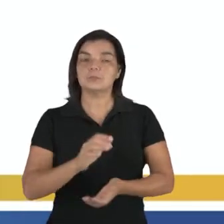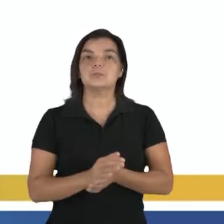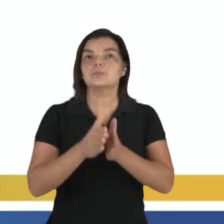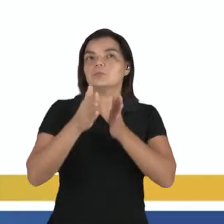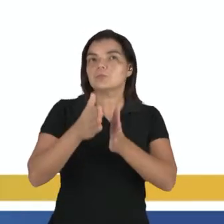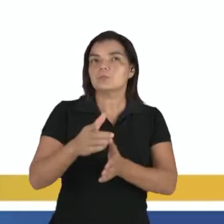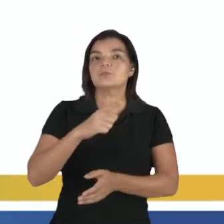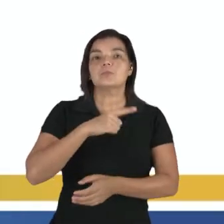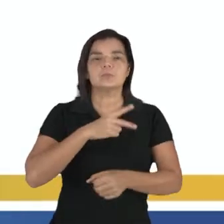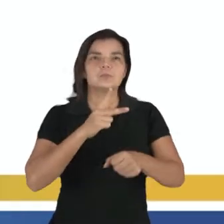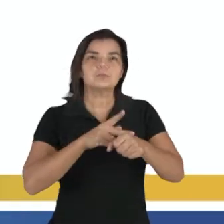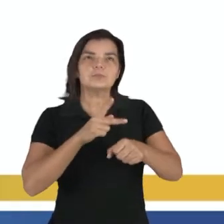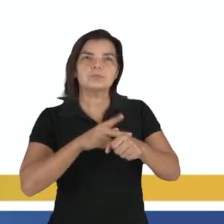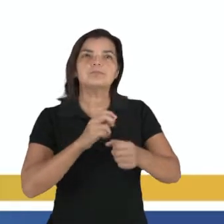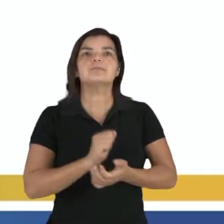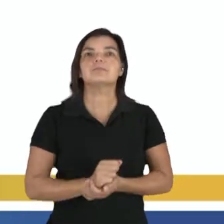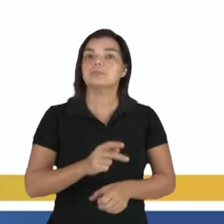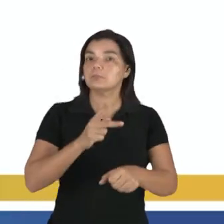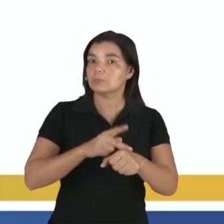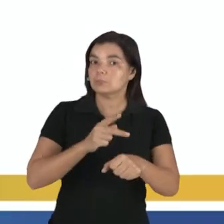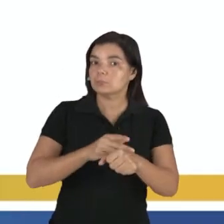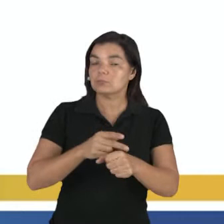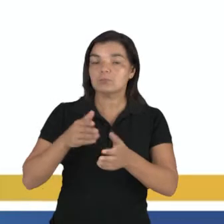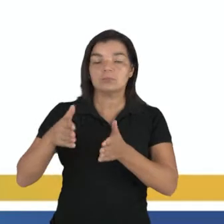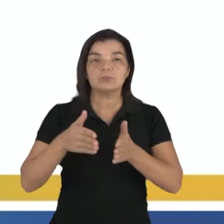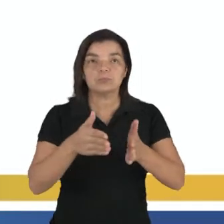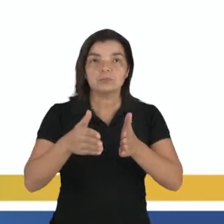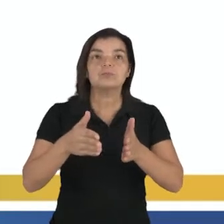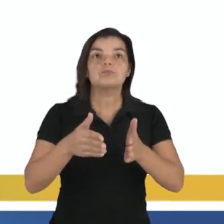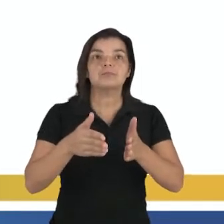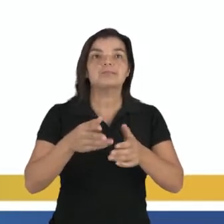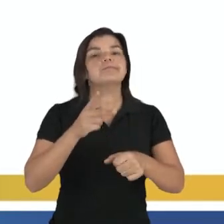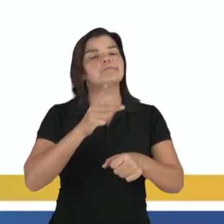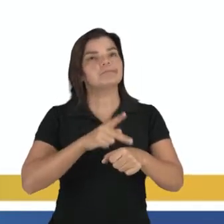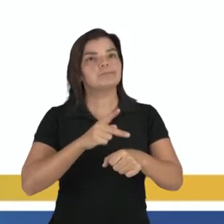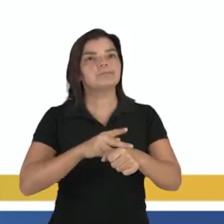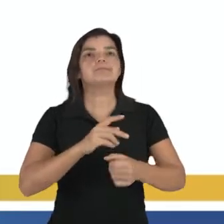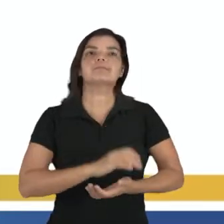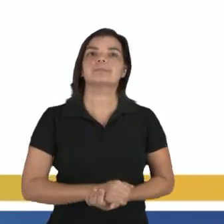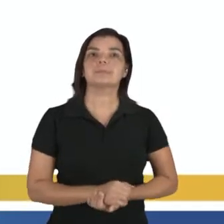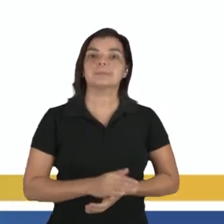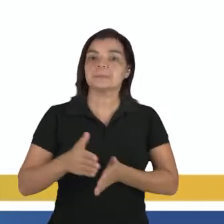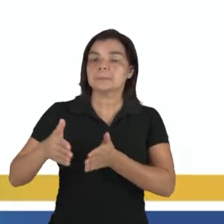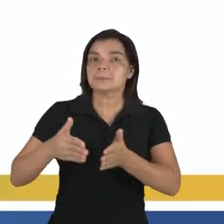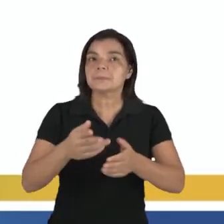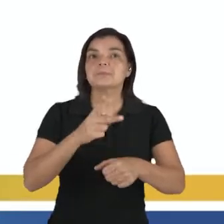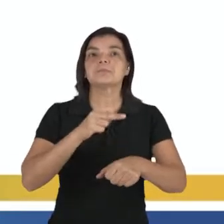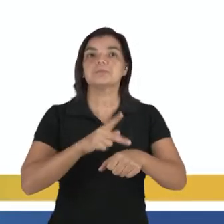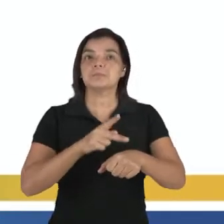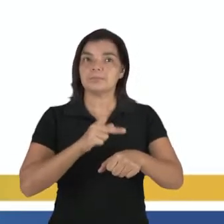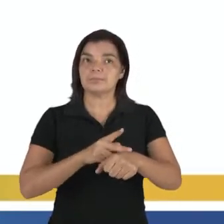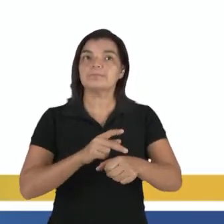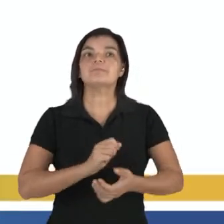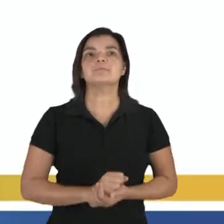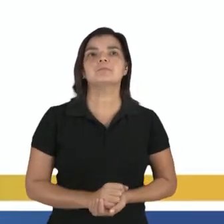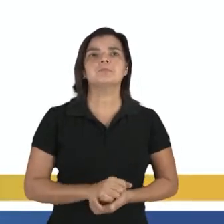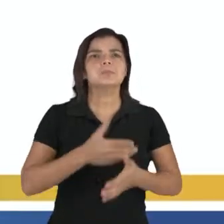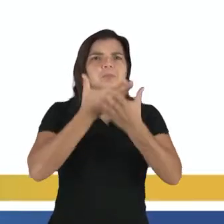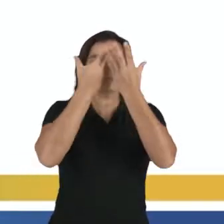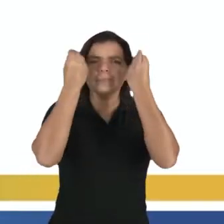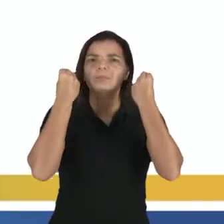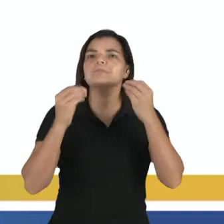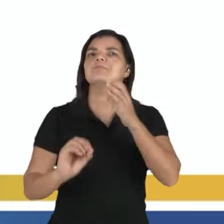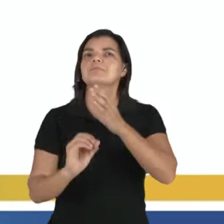do caminho tinha uma pedra no meio do caminho, tinha uma pedra. No meio do caminho tinha uma pedra. Nunca